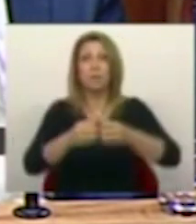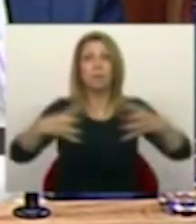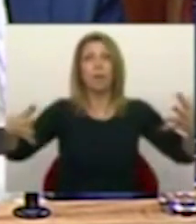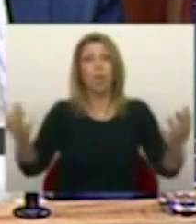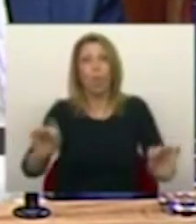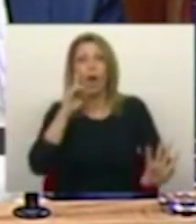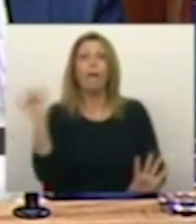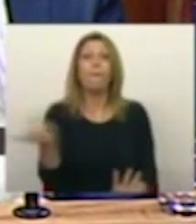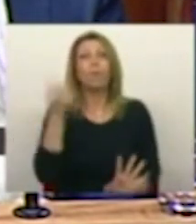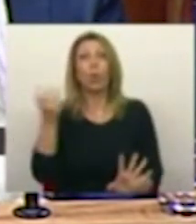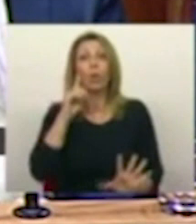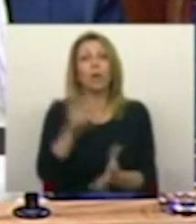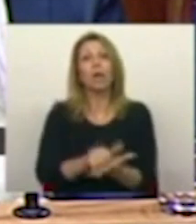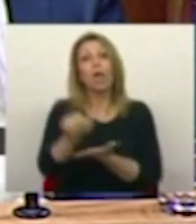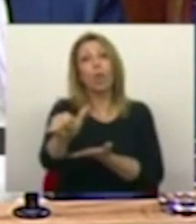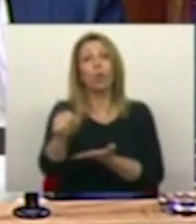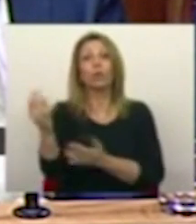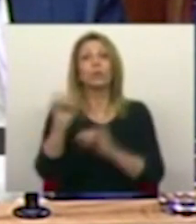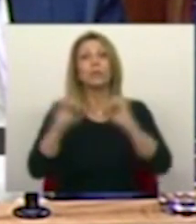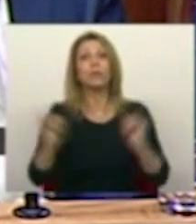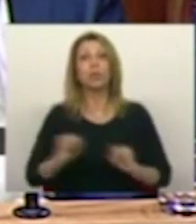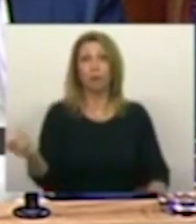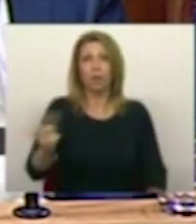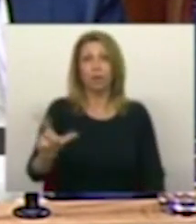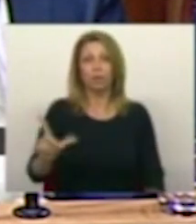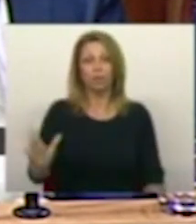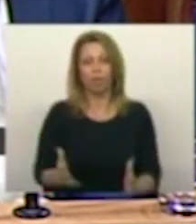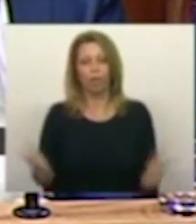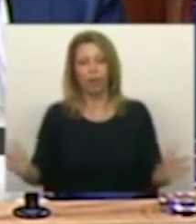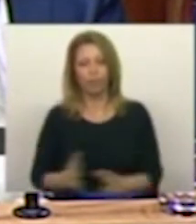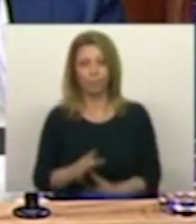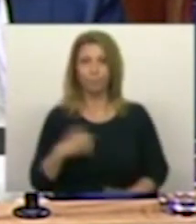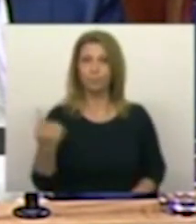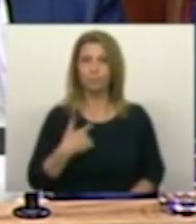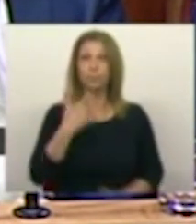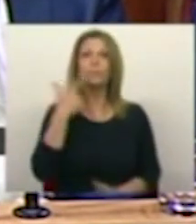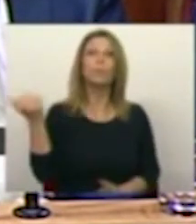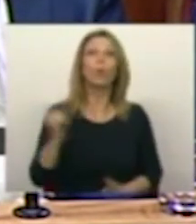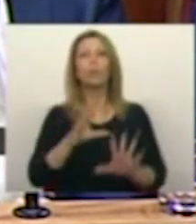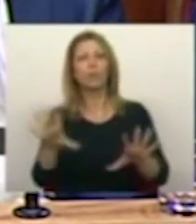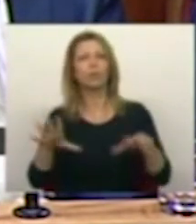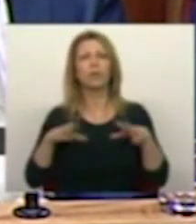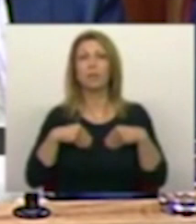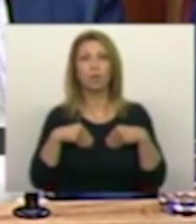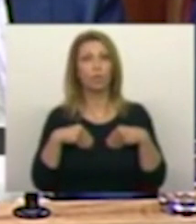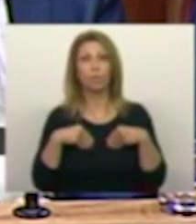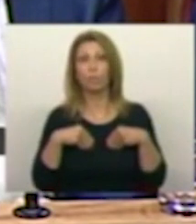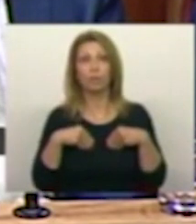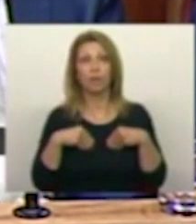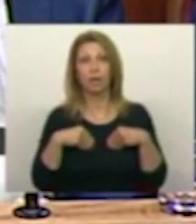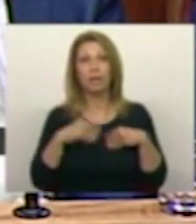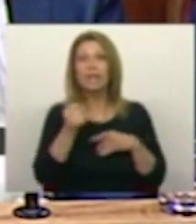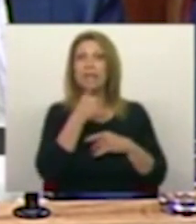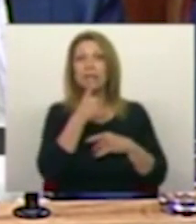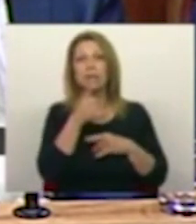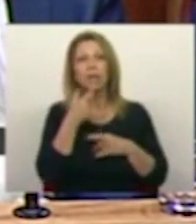a procura do Aeroporto Internacional de Lisboa. Ora, nós não podemos assumir a não